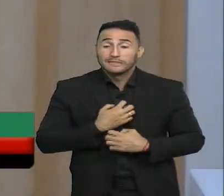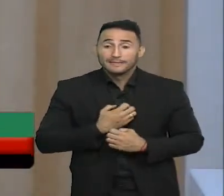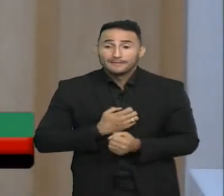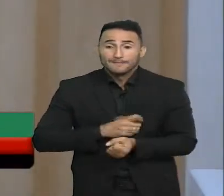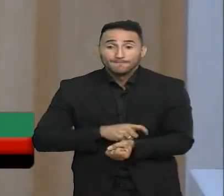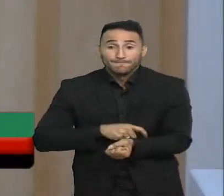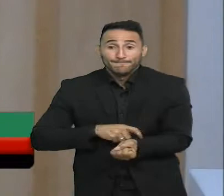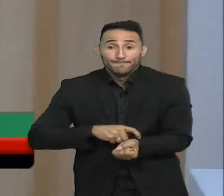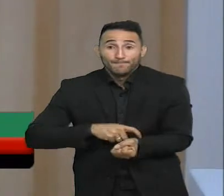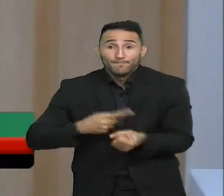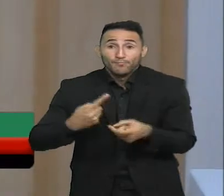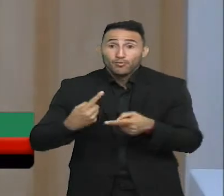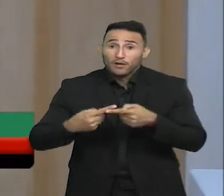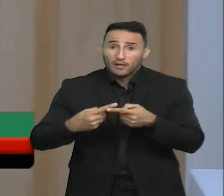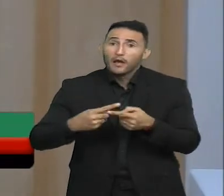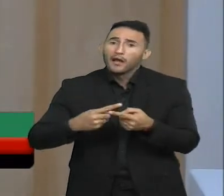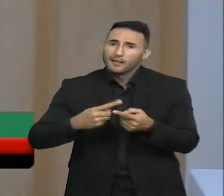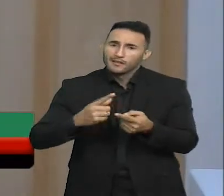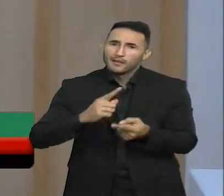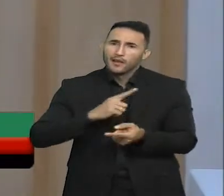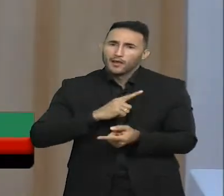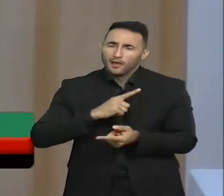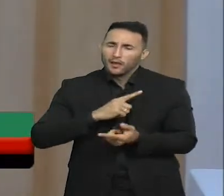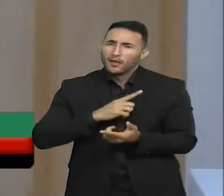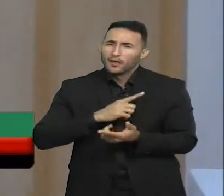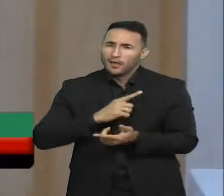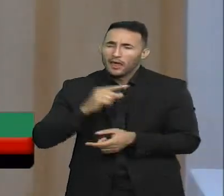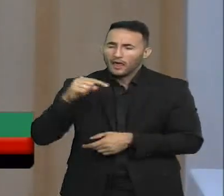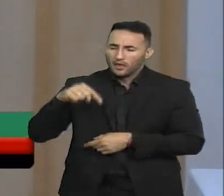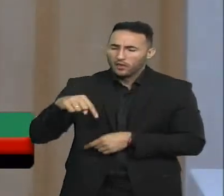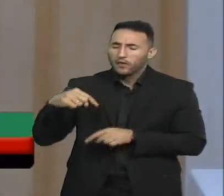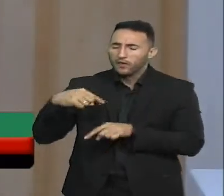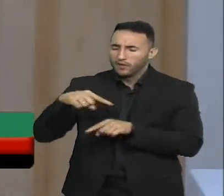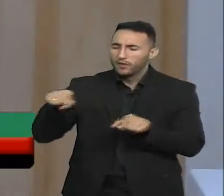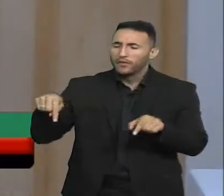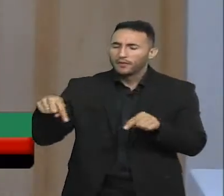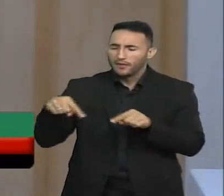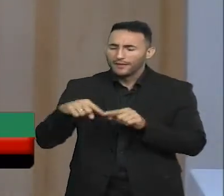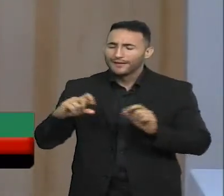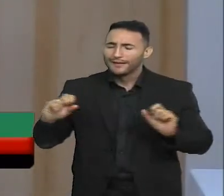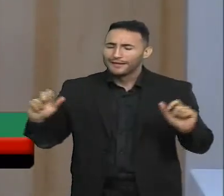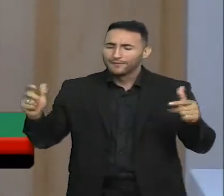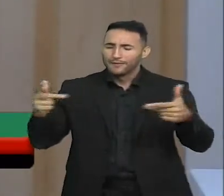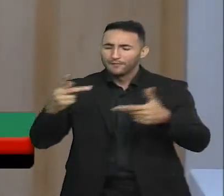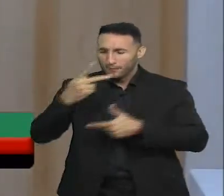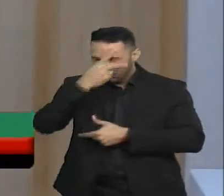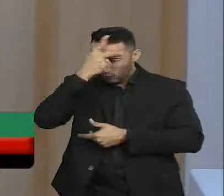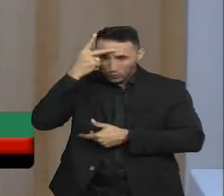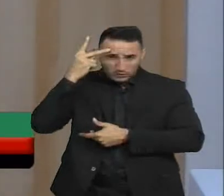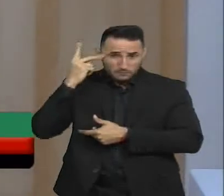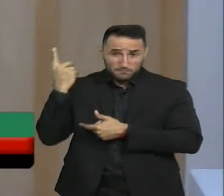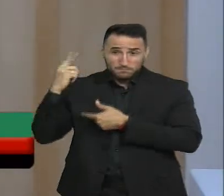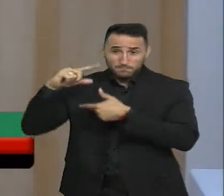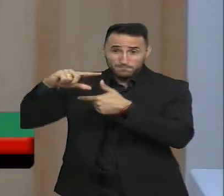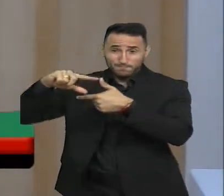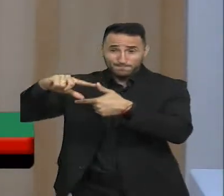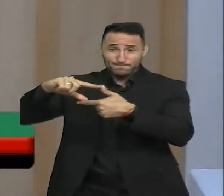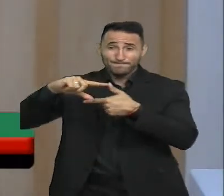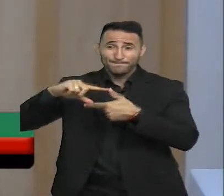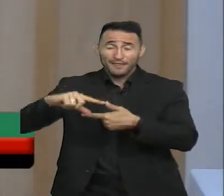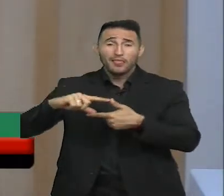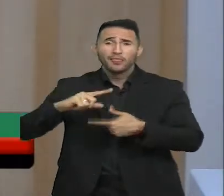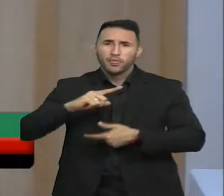causa do conservadorismo que eu encaro aqui todo dia nessa Câmara. Porque nós temos aqui uma